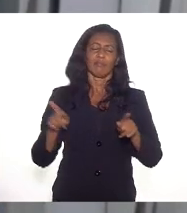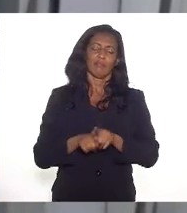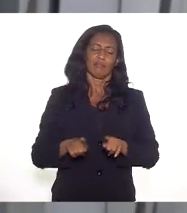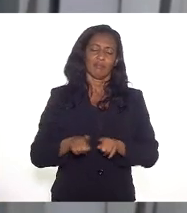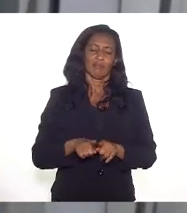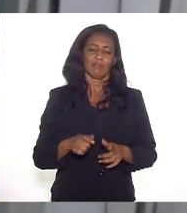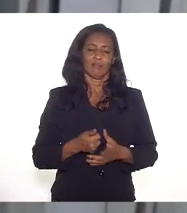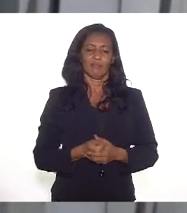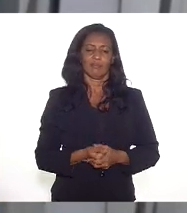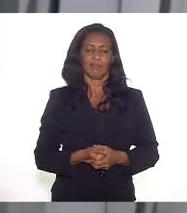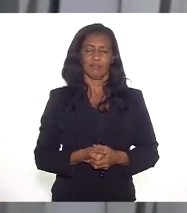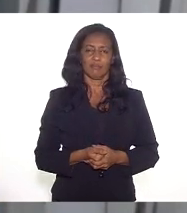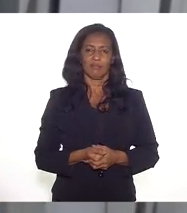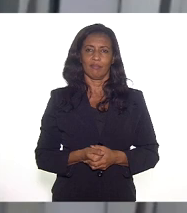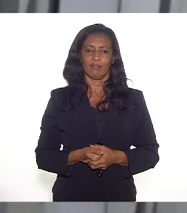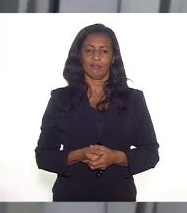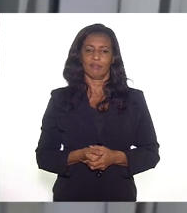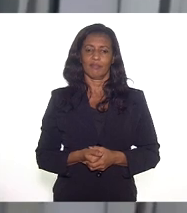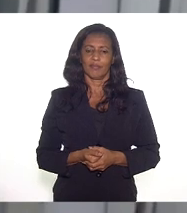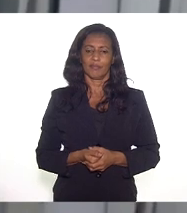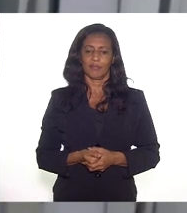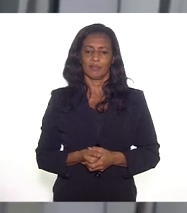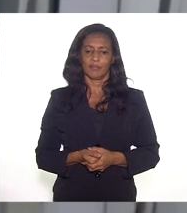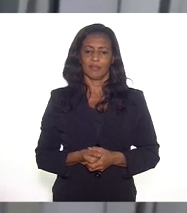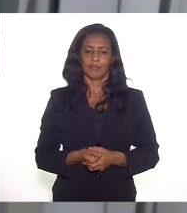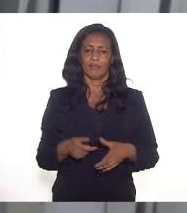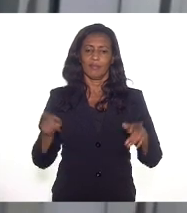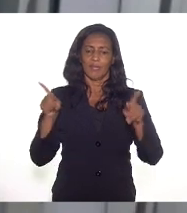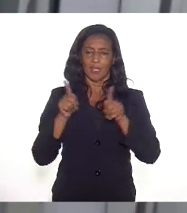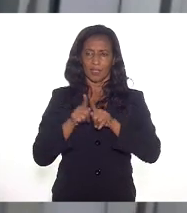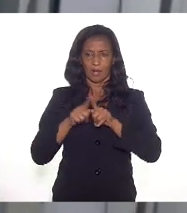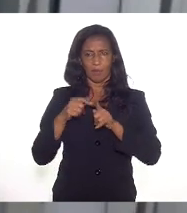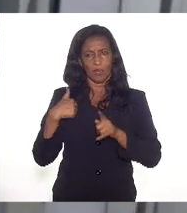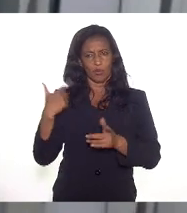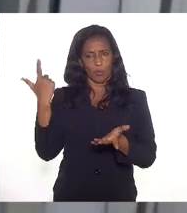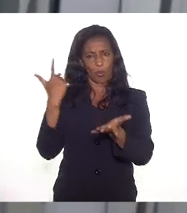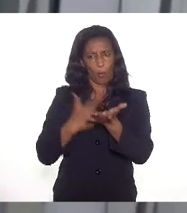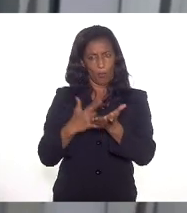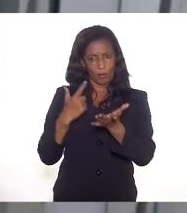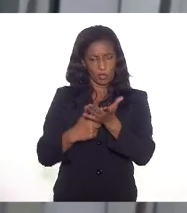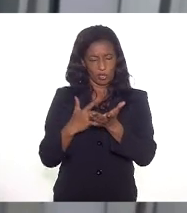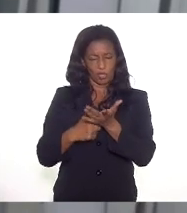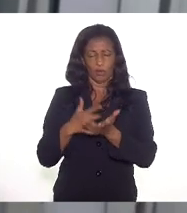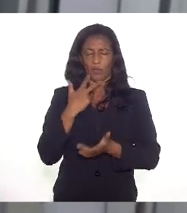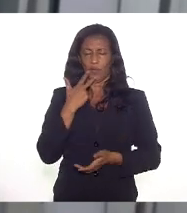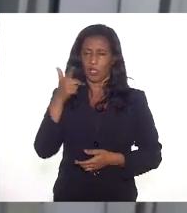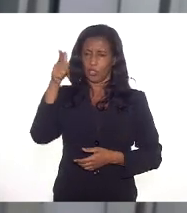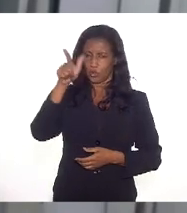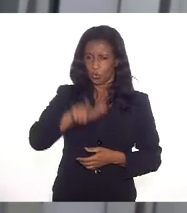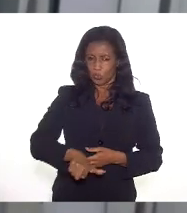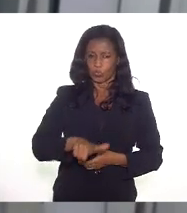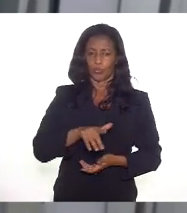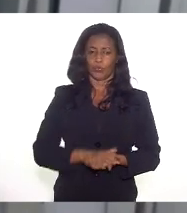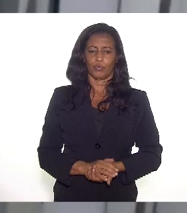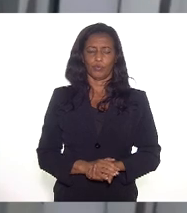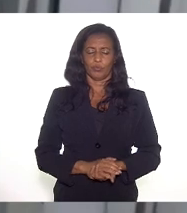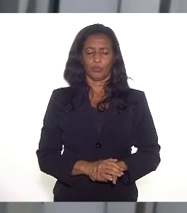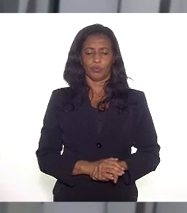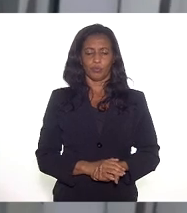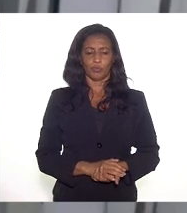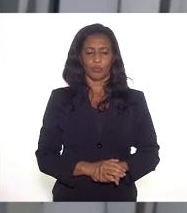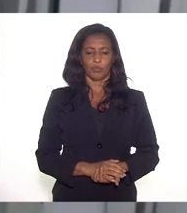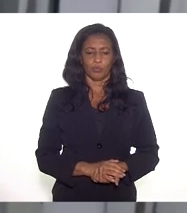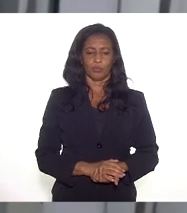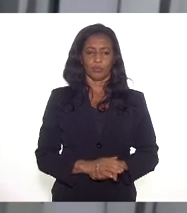queria também reverberar, mas eu tinha me comprometido a fazê-lo aqui, faço também de maneira sincera,